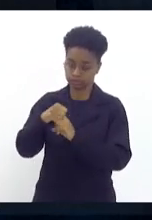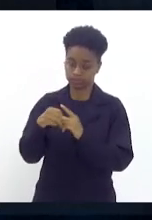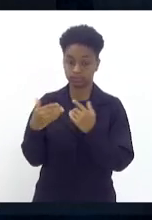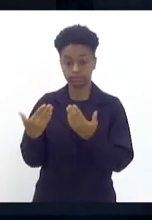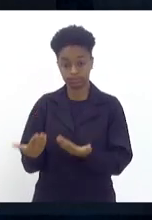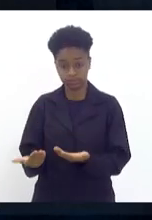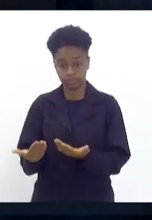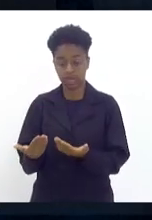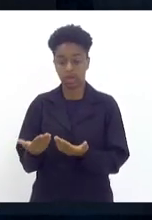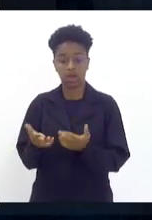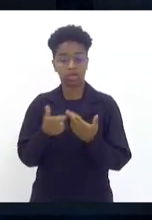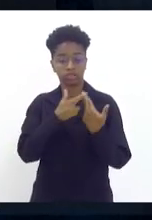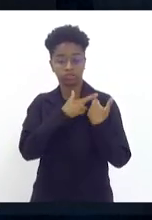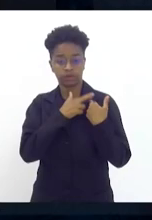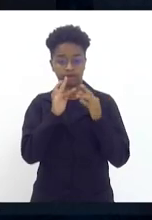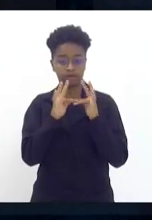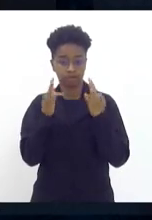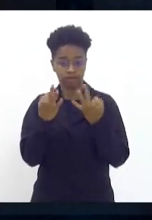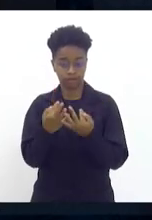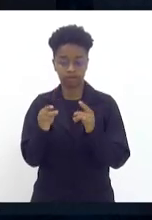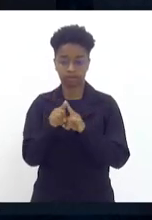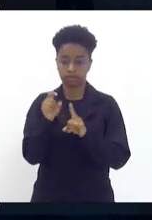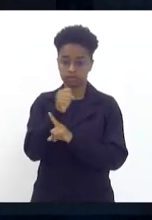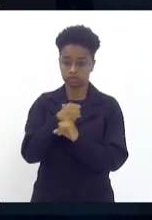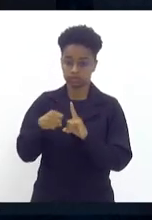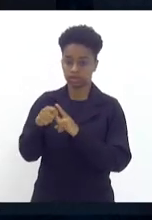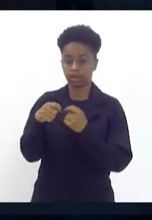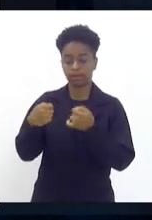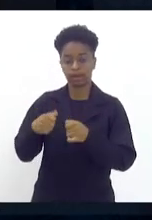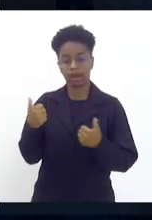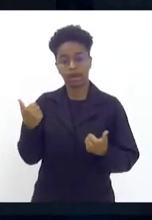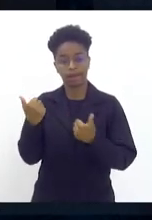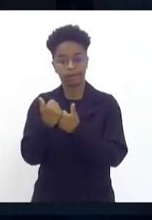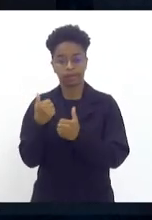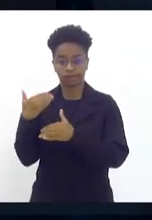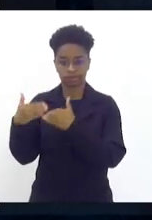Então, cabe à família e à sociedade apoiar